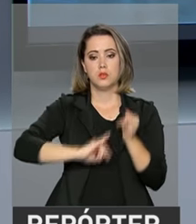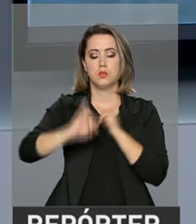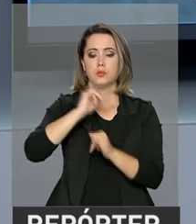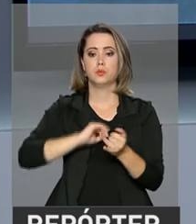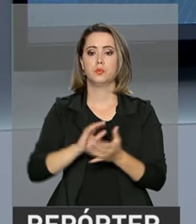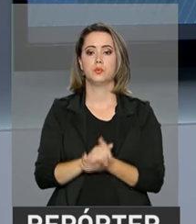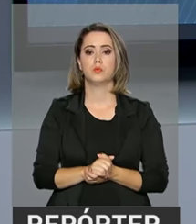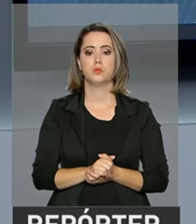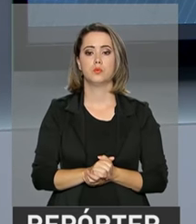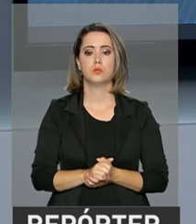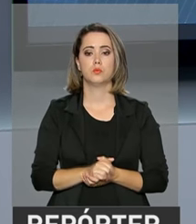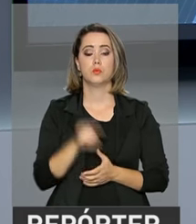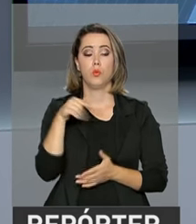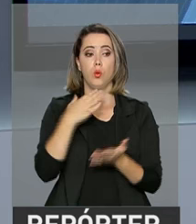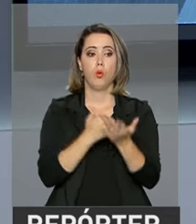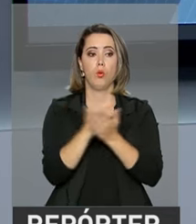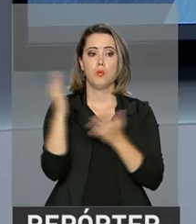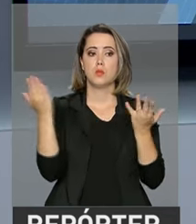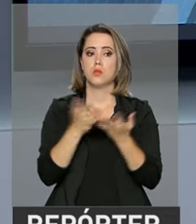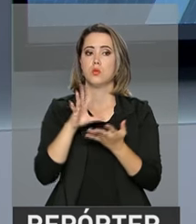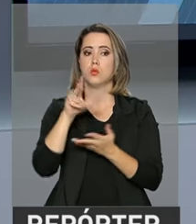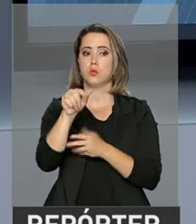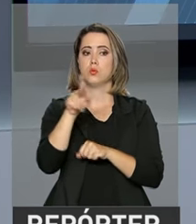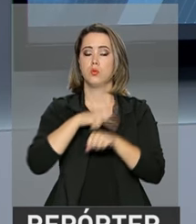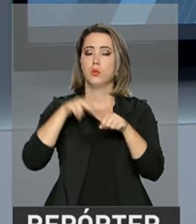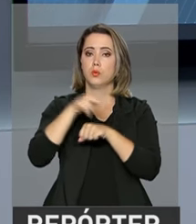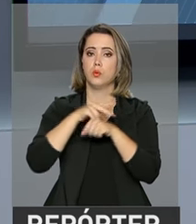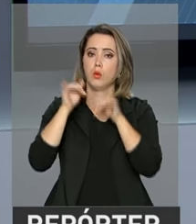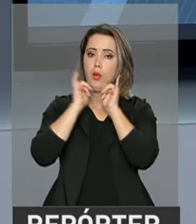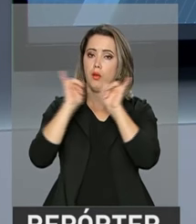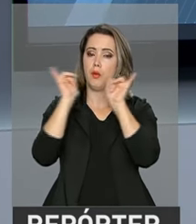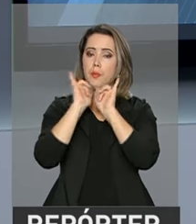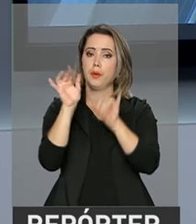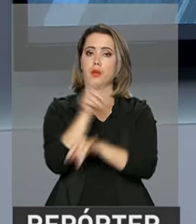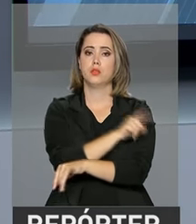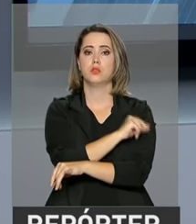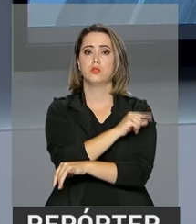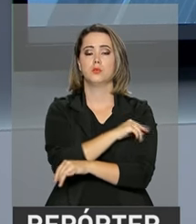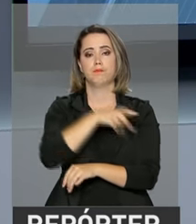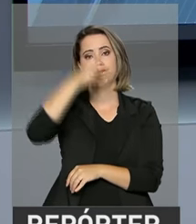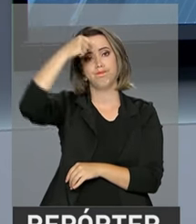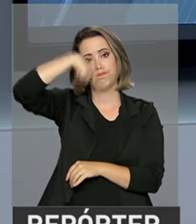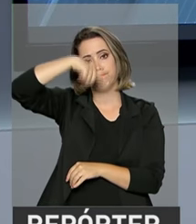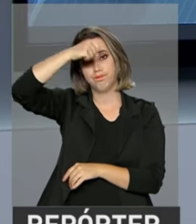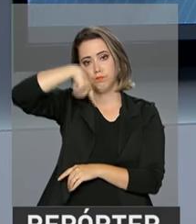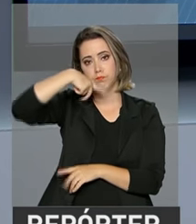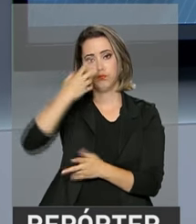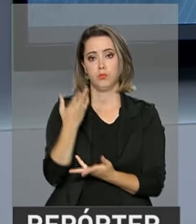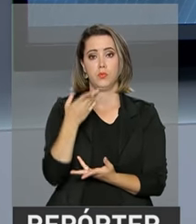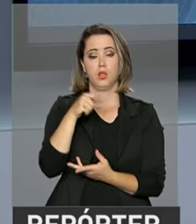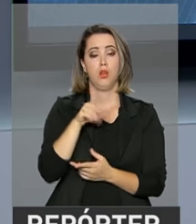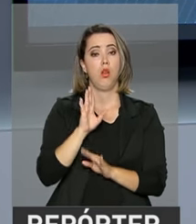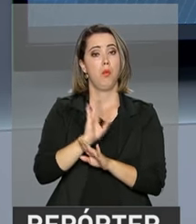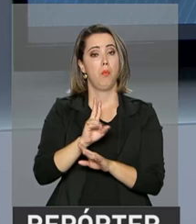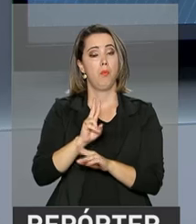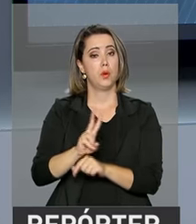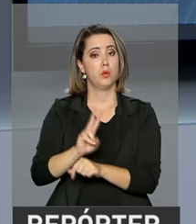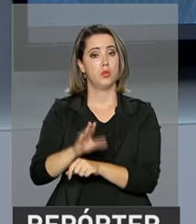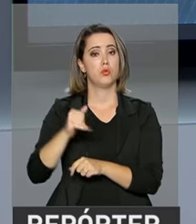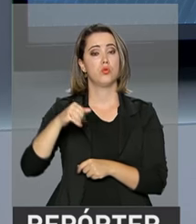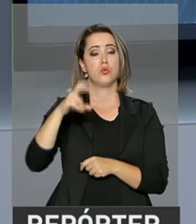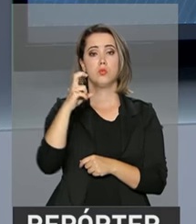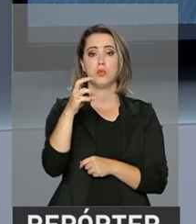informações e começa hoje em todo o país a campanha de vacinação contra a gripe a meta do governo é imunizar mais de